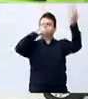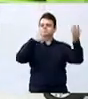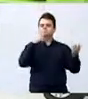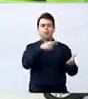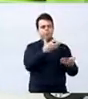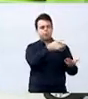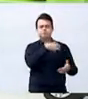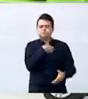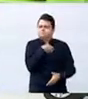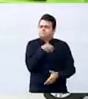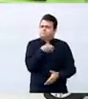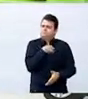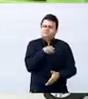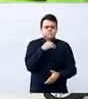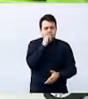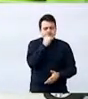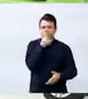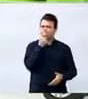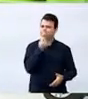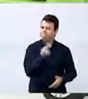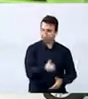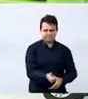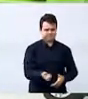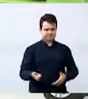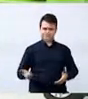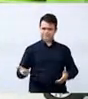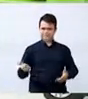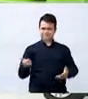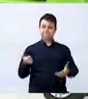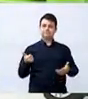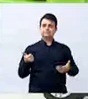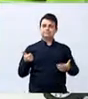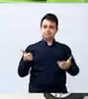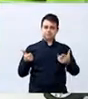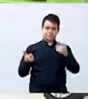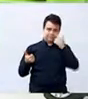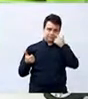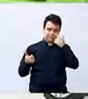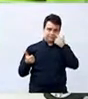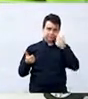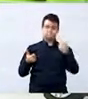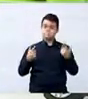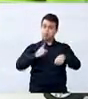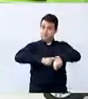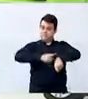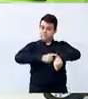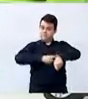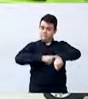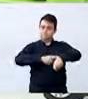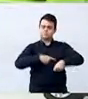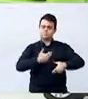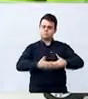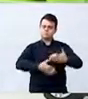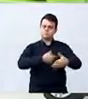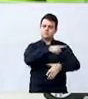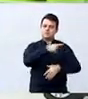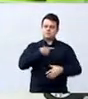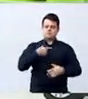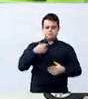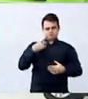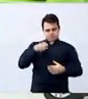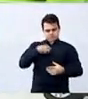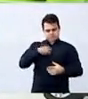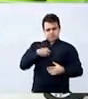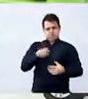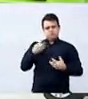extremamente sensível, né? Então, e demanda um tempo para essa pessoa processar essa perda, né,